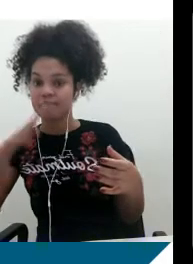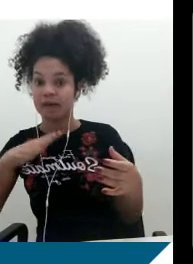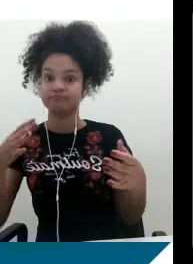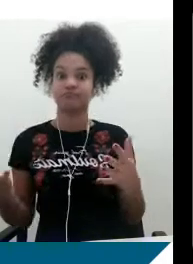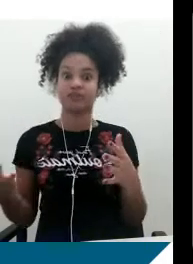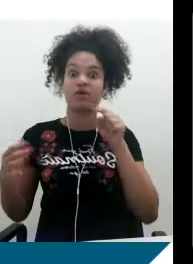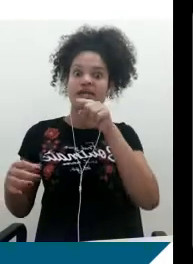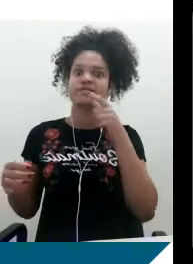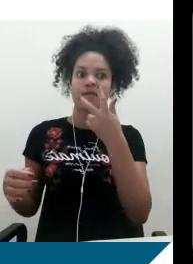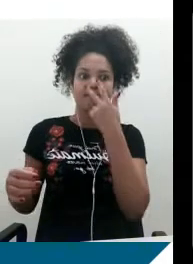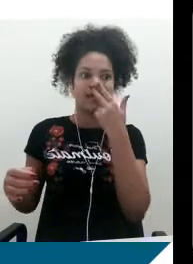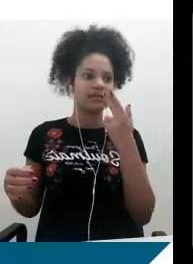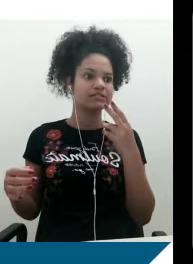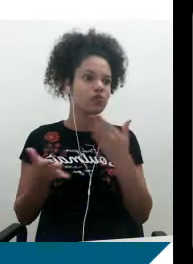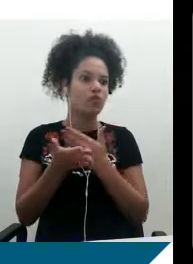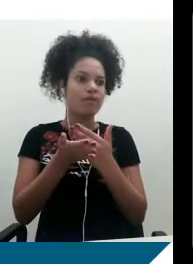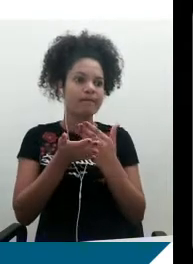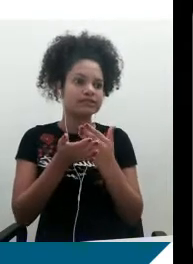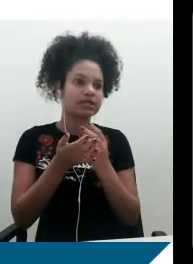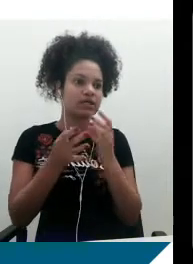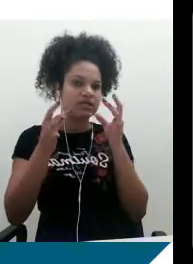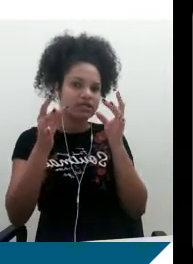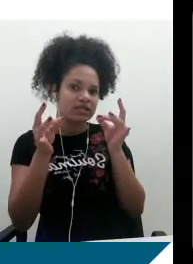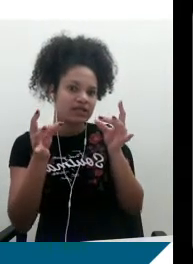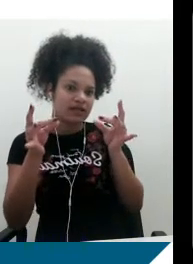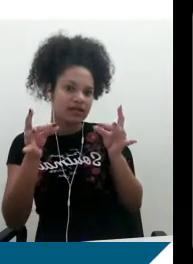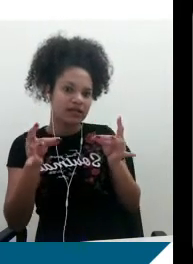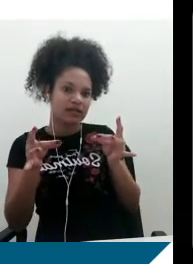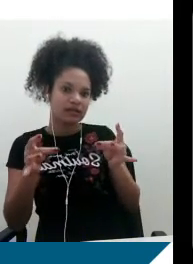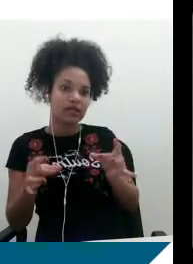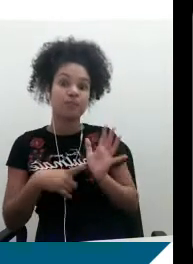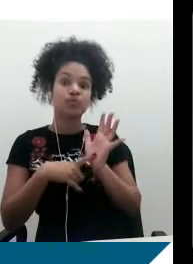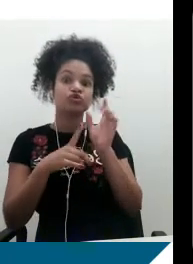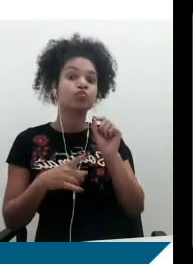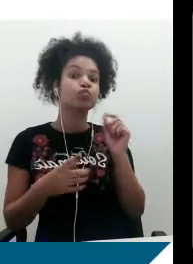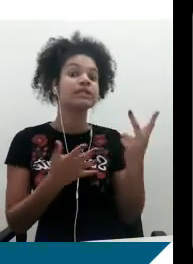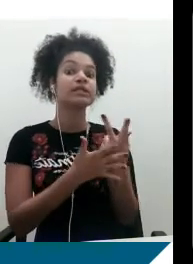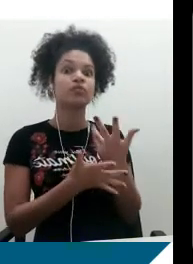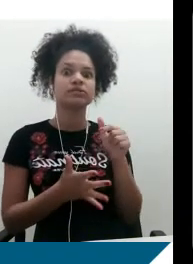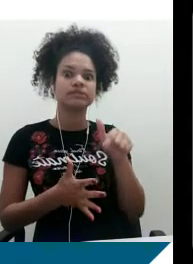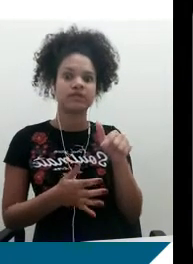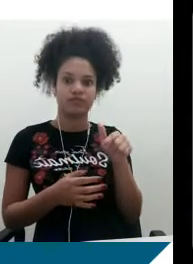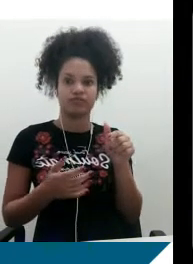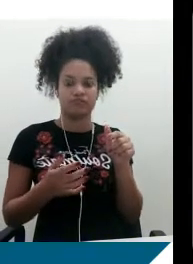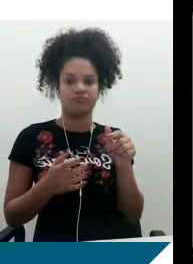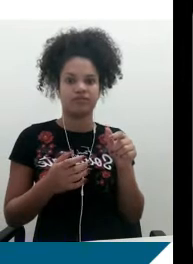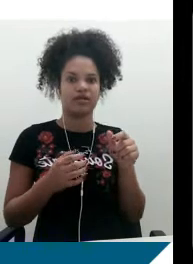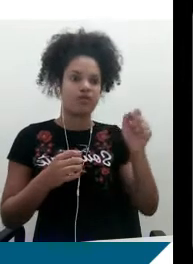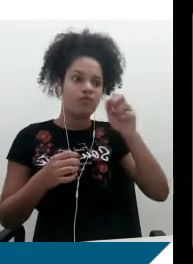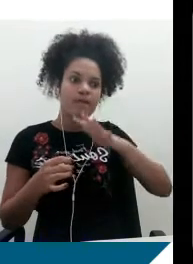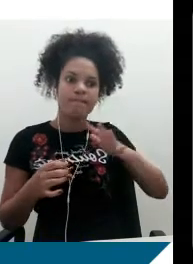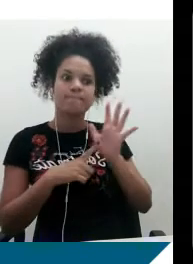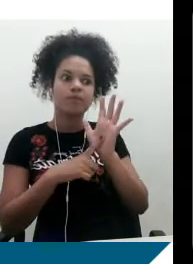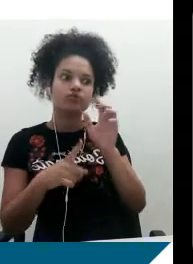exemplos logo no início, que vão suscitar na mente do interlocutor, do leitor, aquela situação que é para